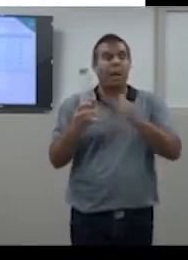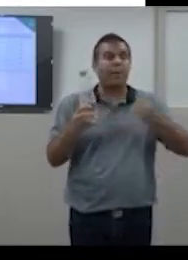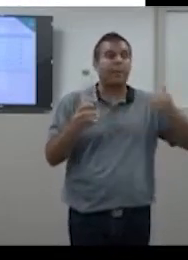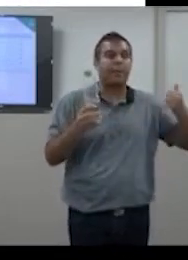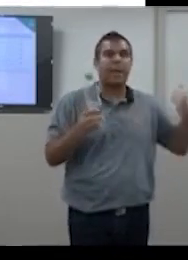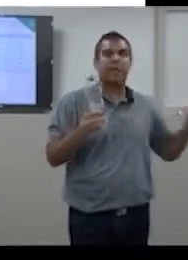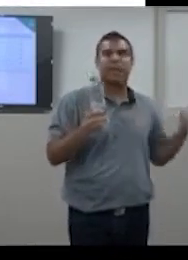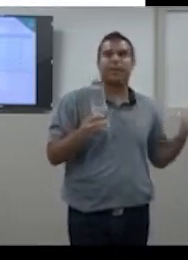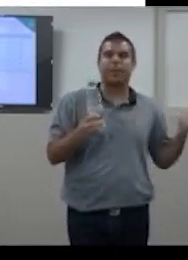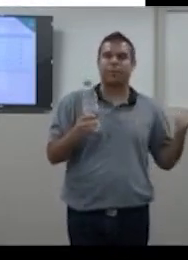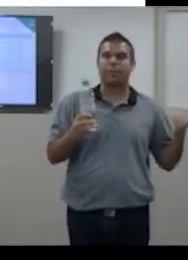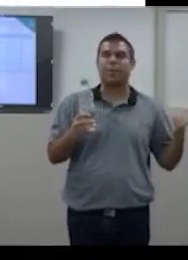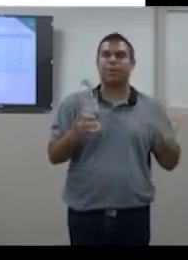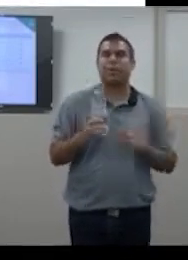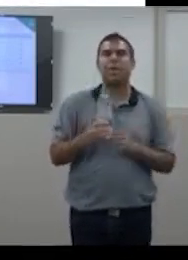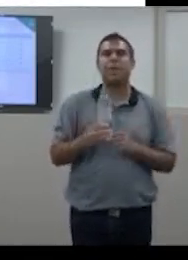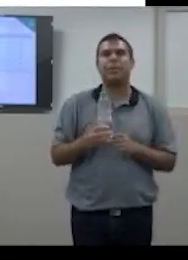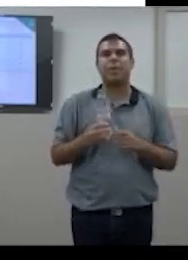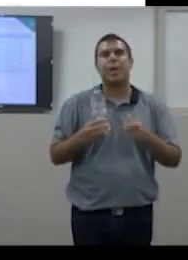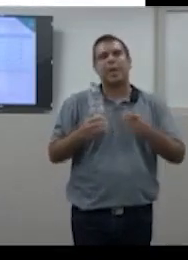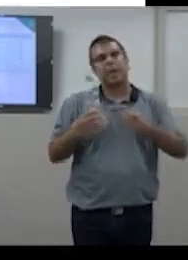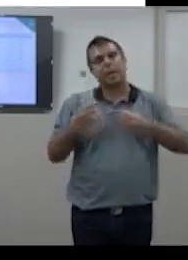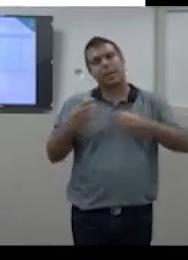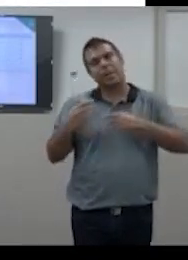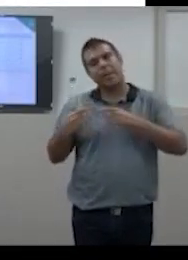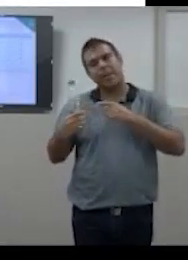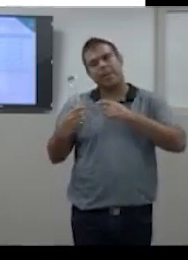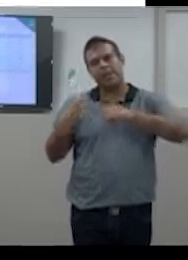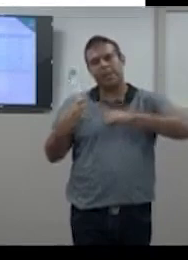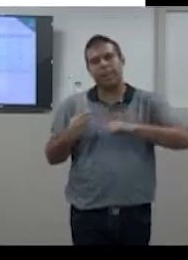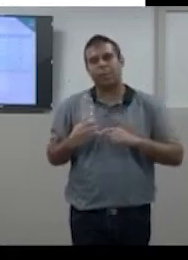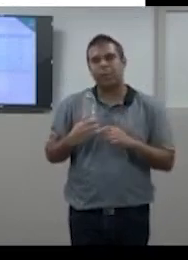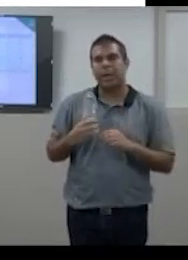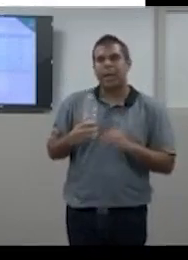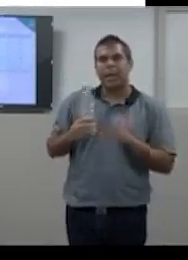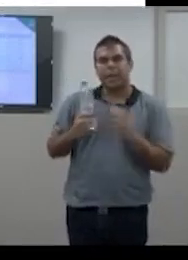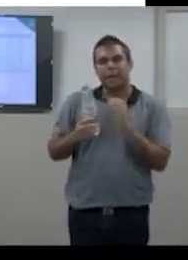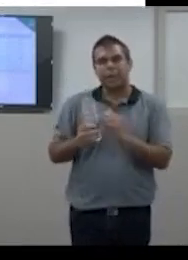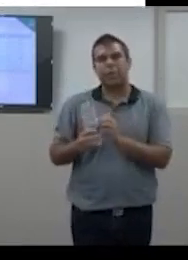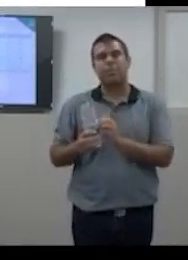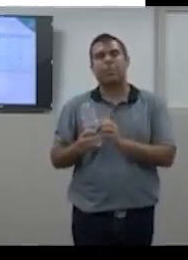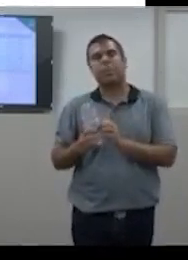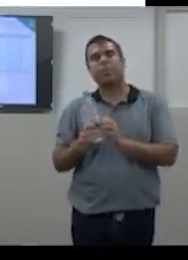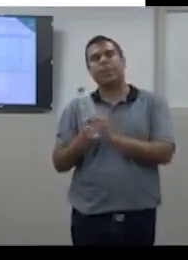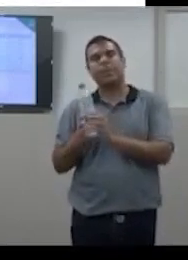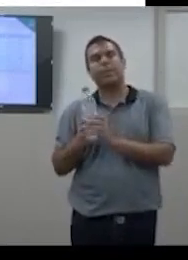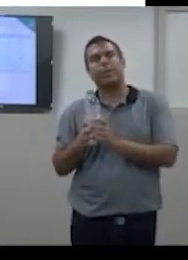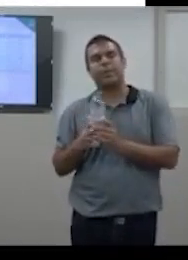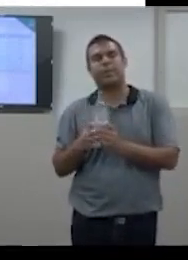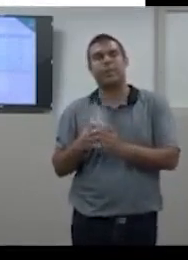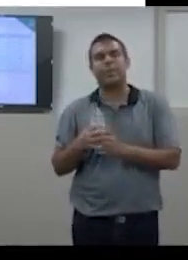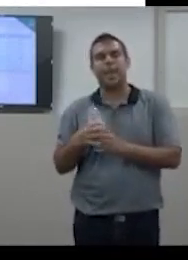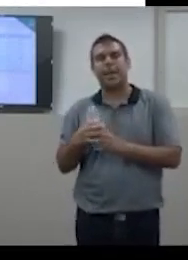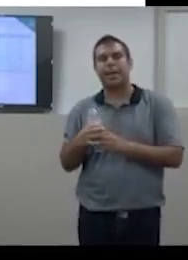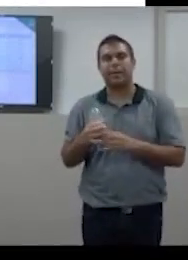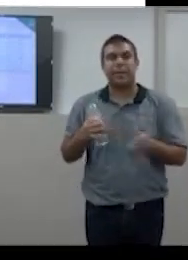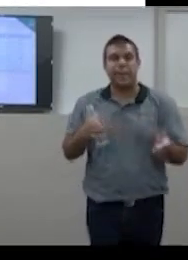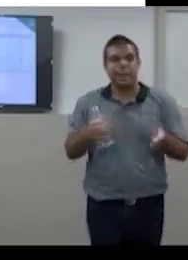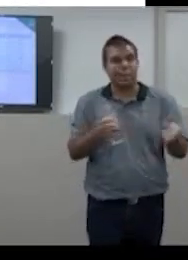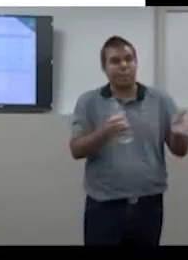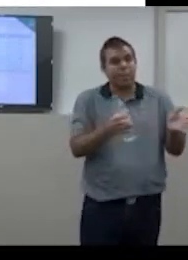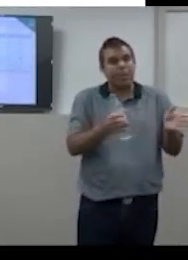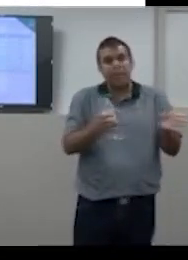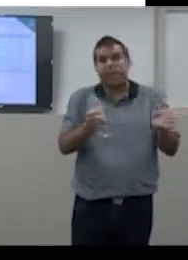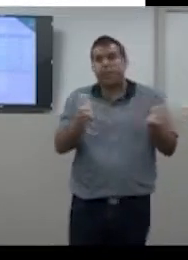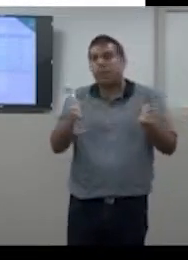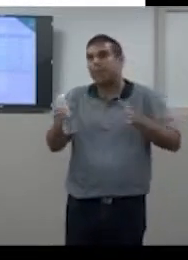estado líquido, avançar para o estado sólido, o que aconteceu? Ela está perdendo temperatura. Só que chega um ponto que às vezes assim, você pega, sei